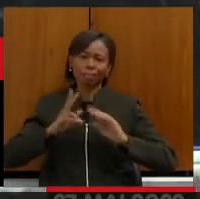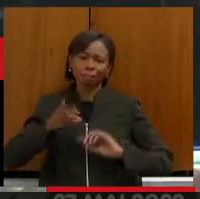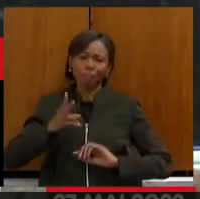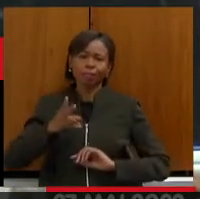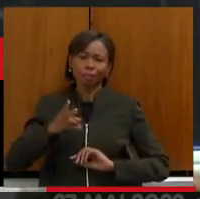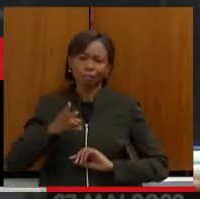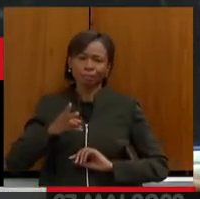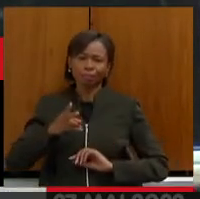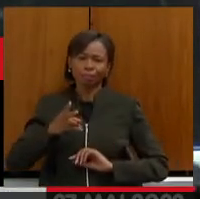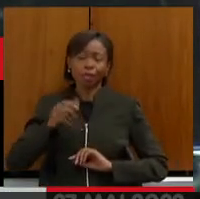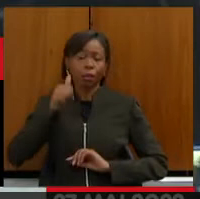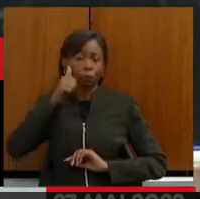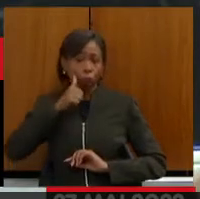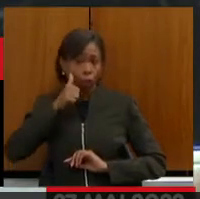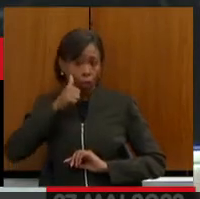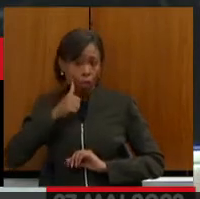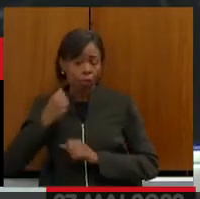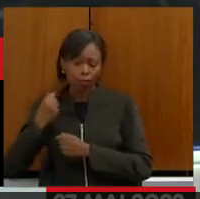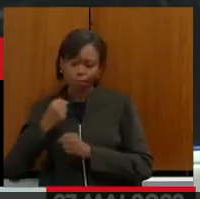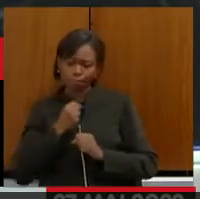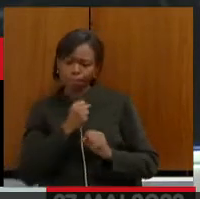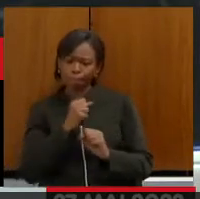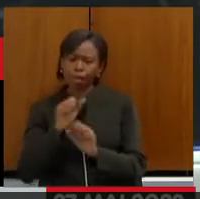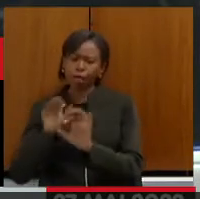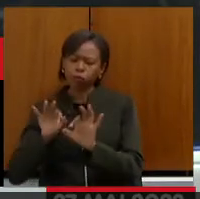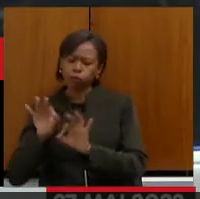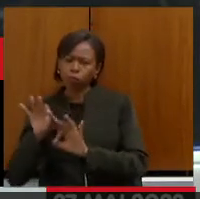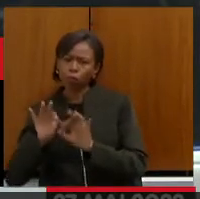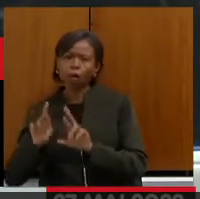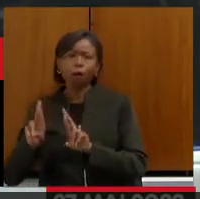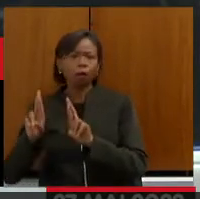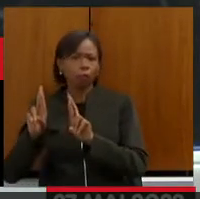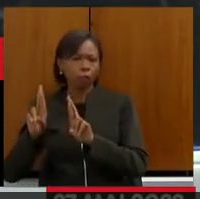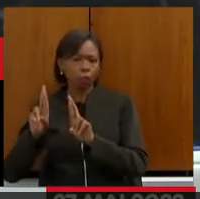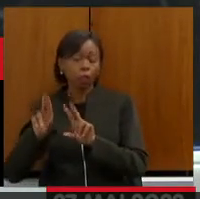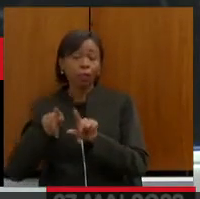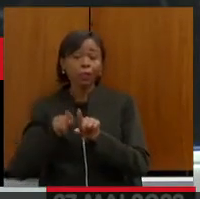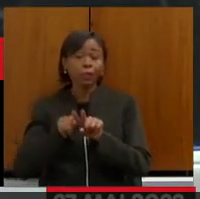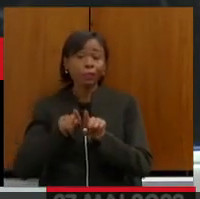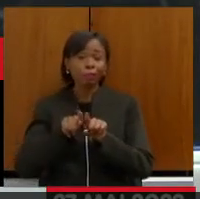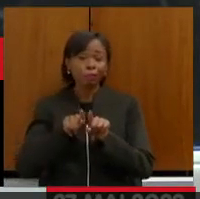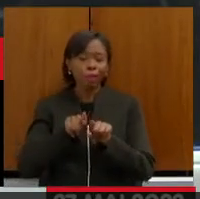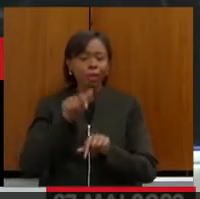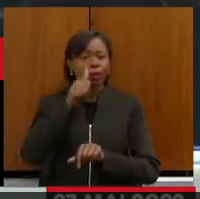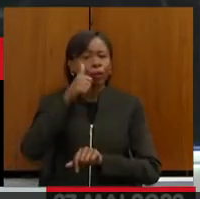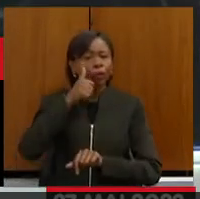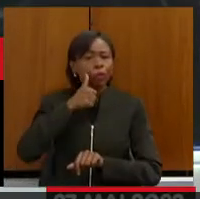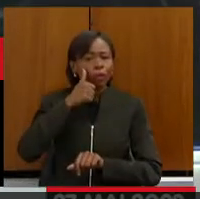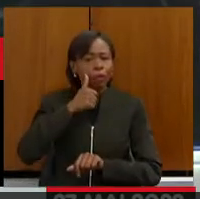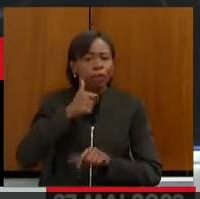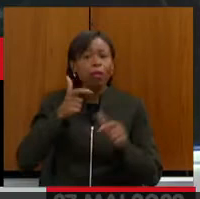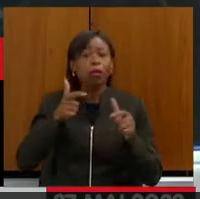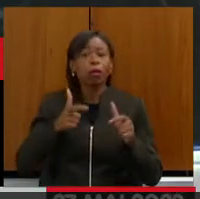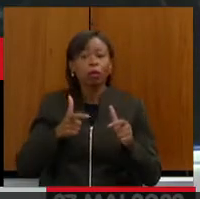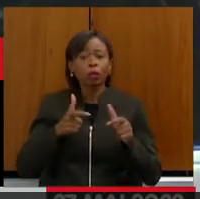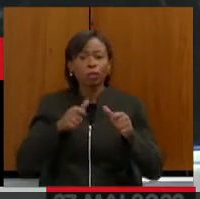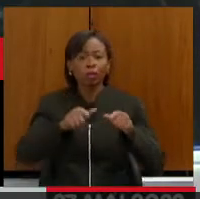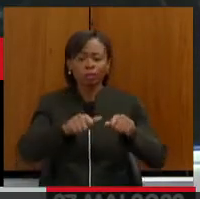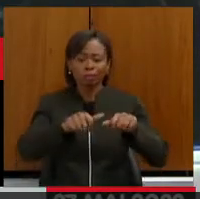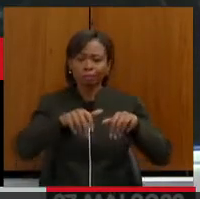mas também tem mulheres ocupando plenário ocupam as tribunas